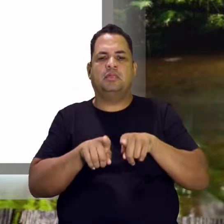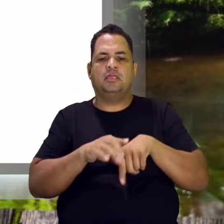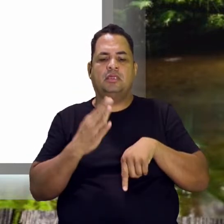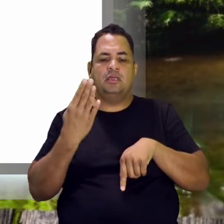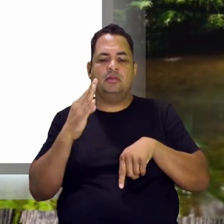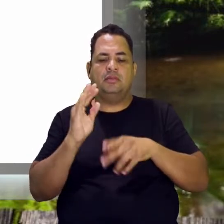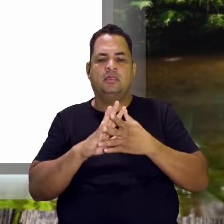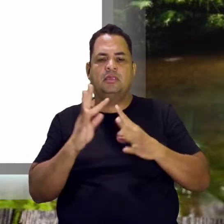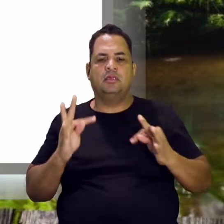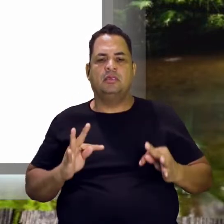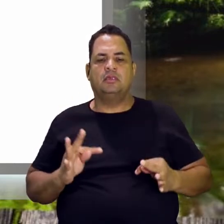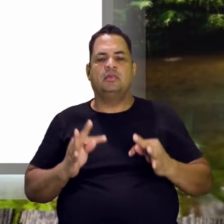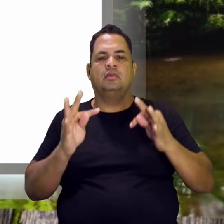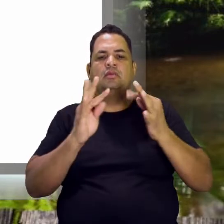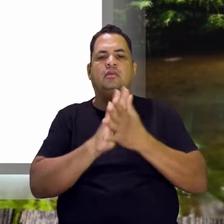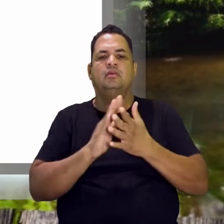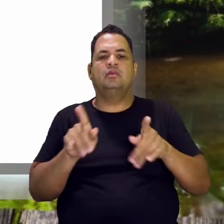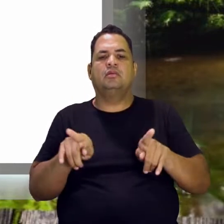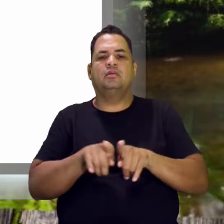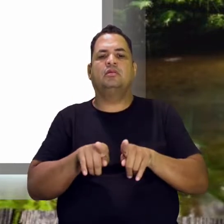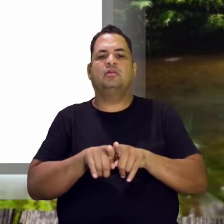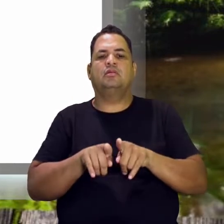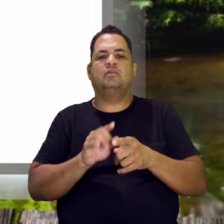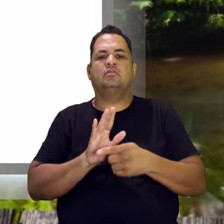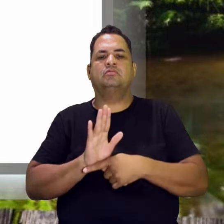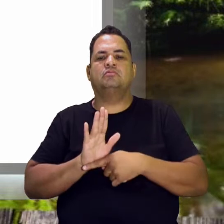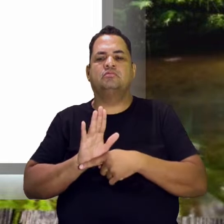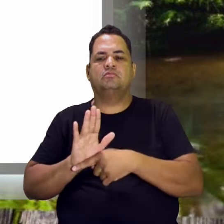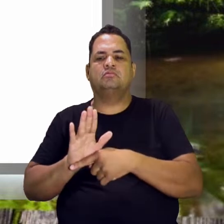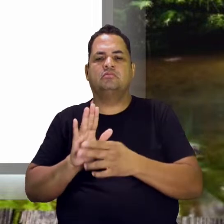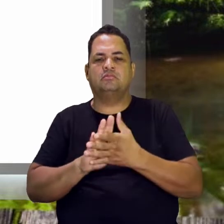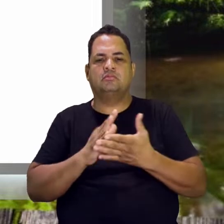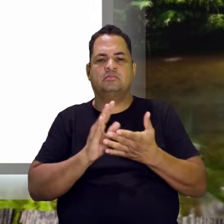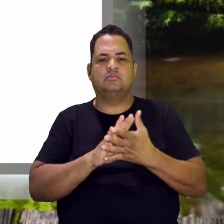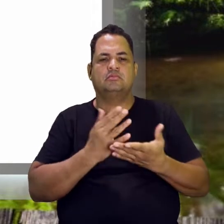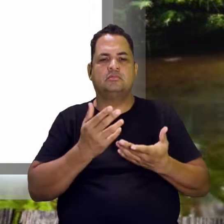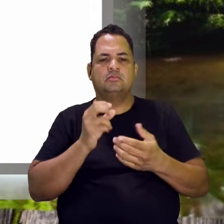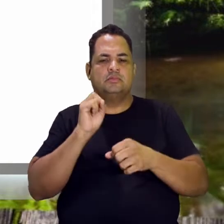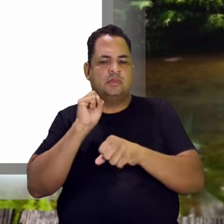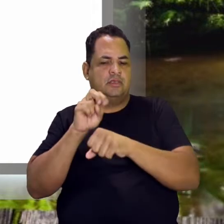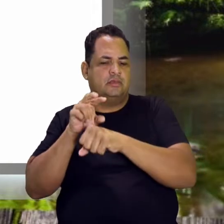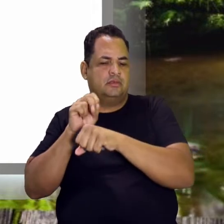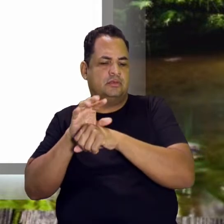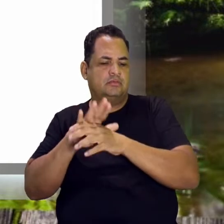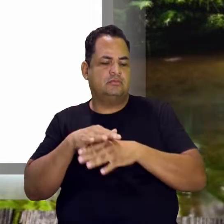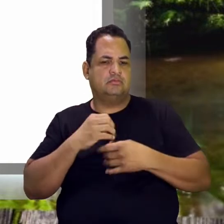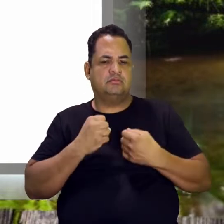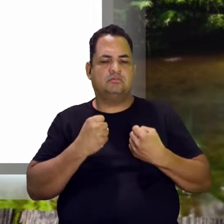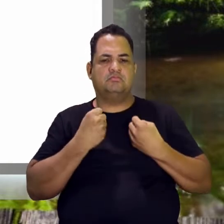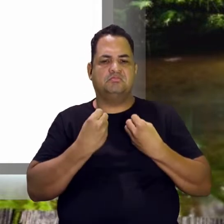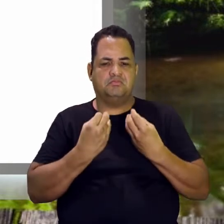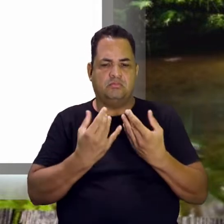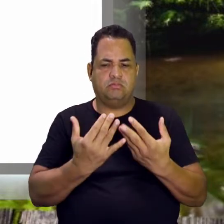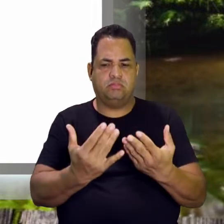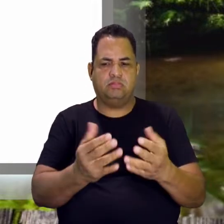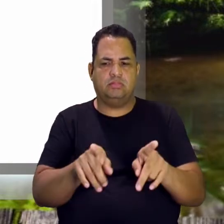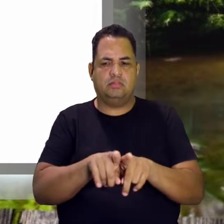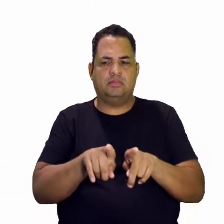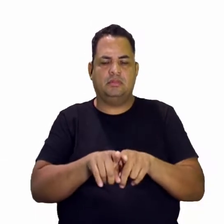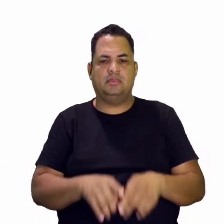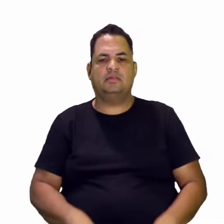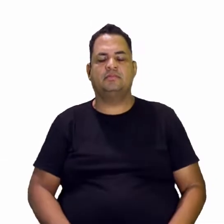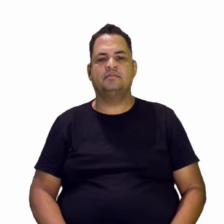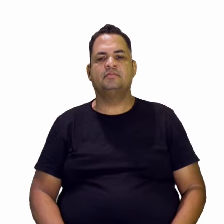aí auxiliando várias situações de pragas, tudo, mas a gente vai ver isso mais lá para frente, tudo bem? Então elas